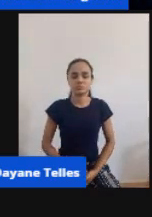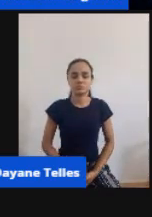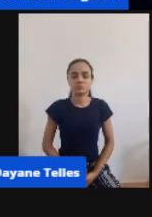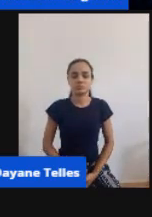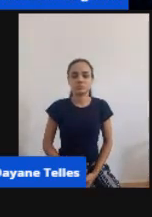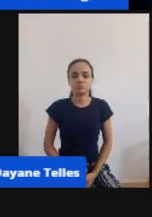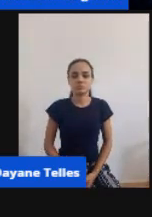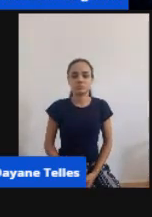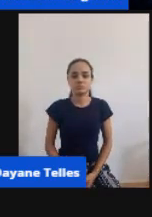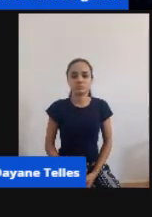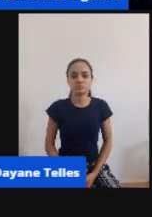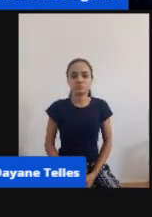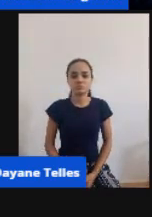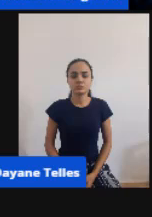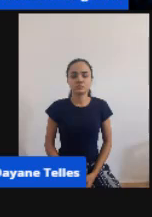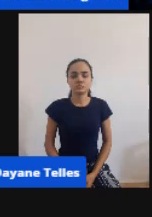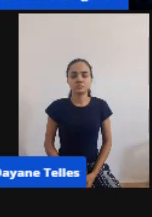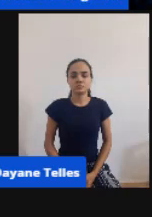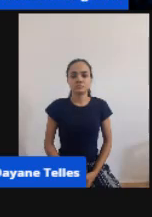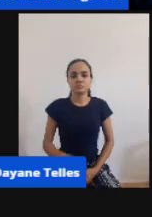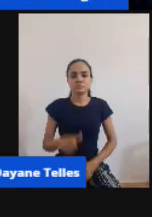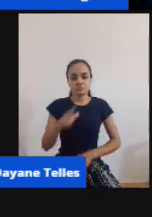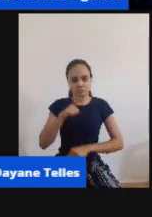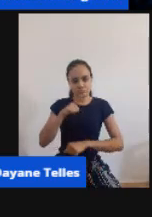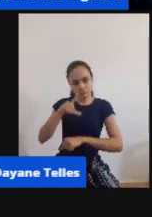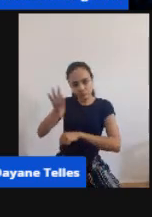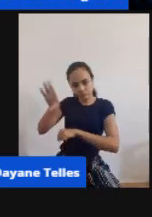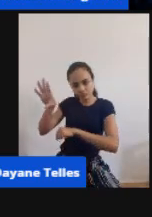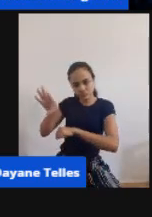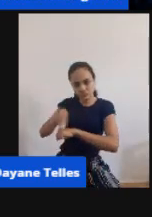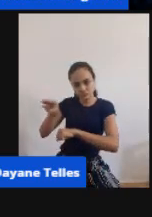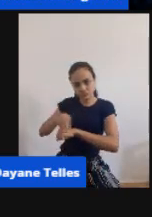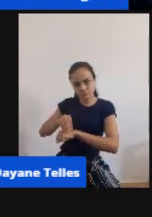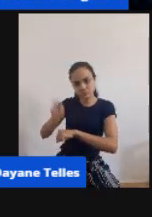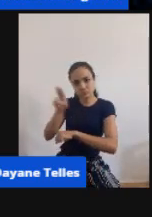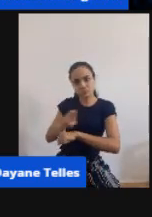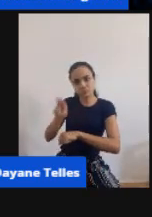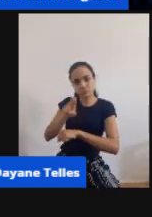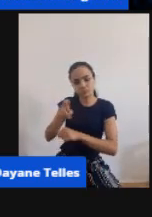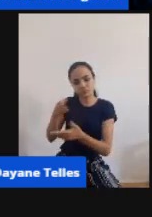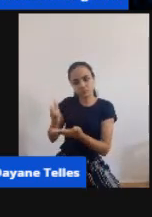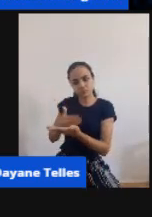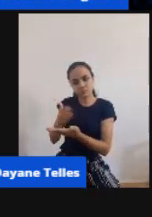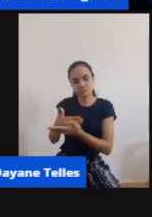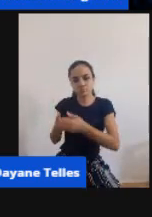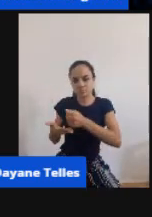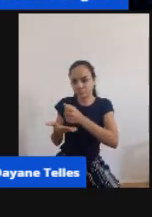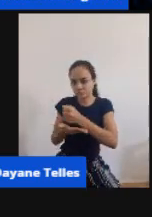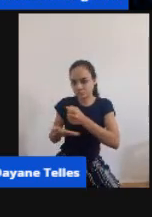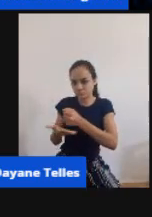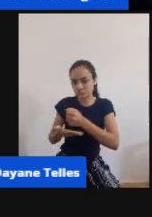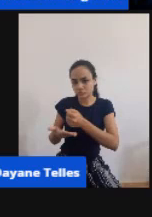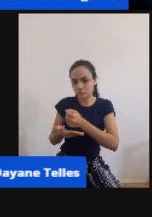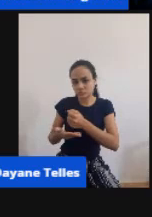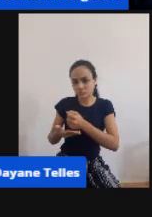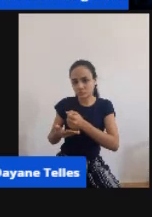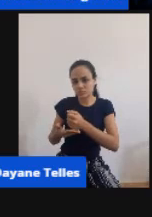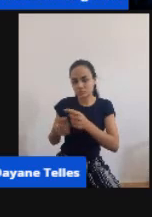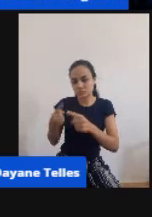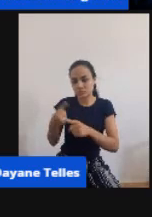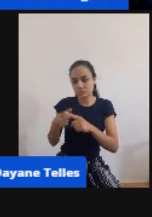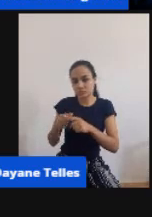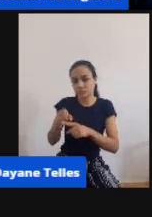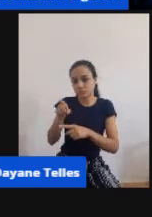Ter conhecimento e utilizar o caderno base, pois ele dará um indicativo de como o